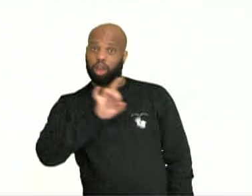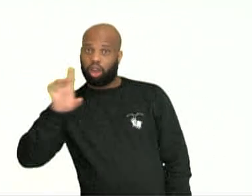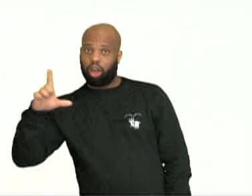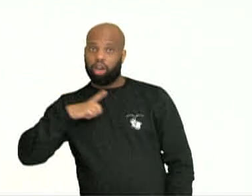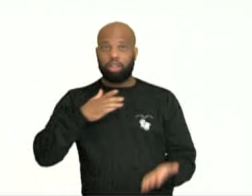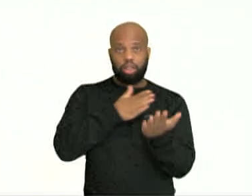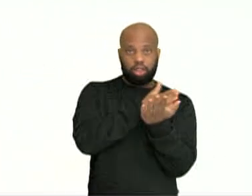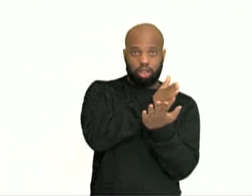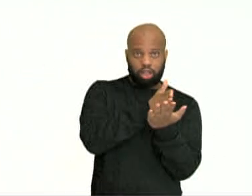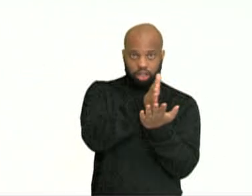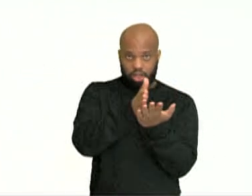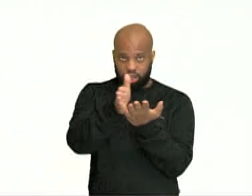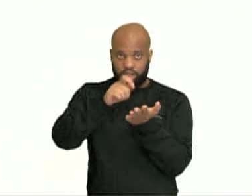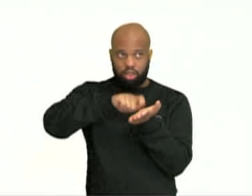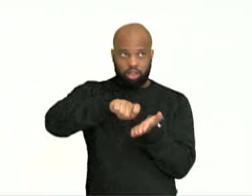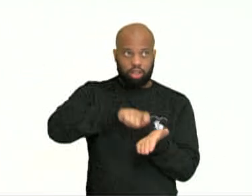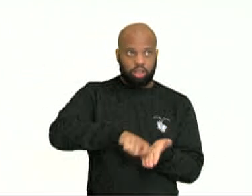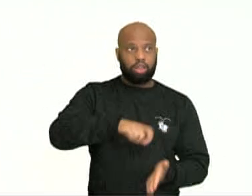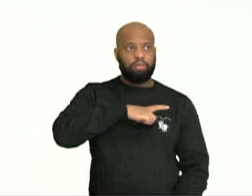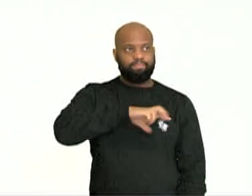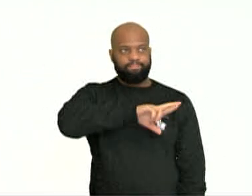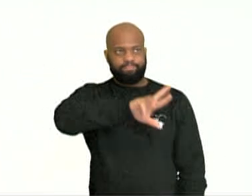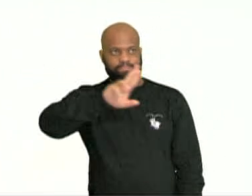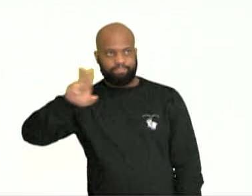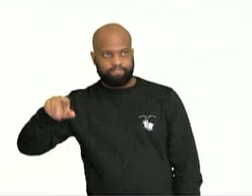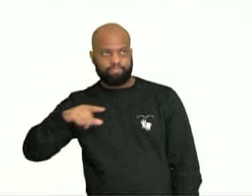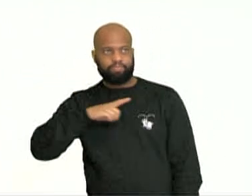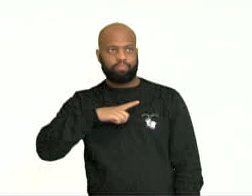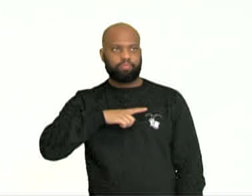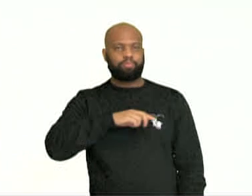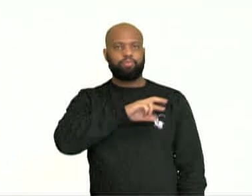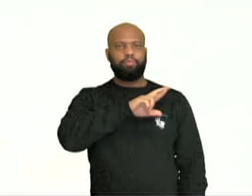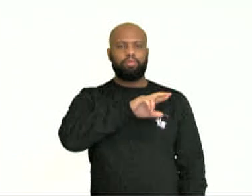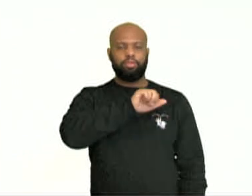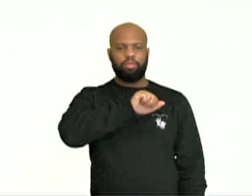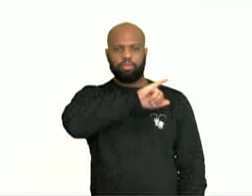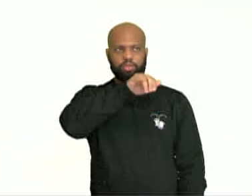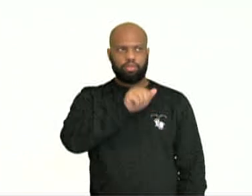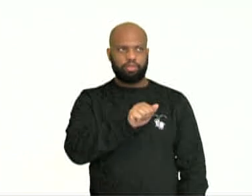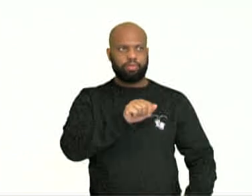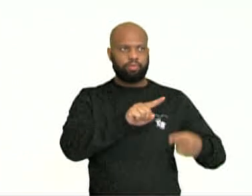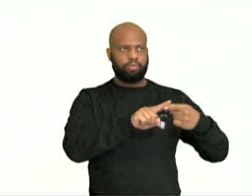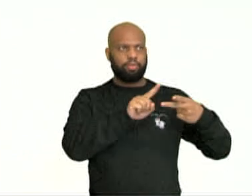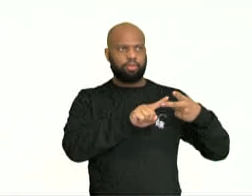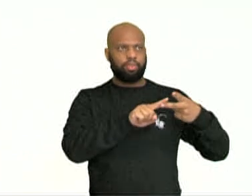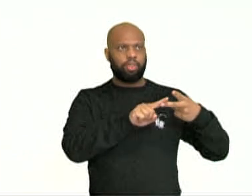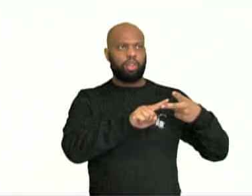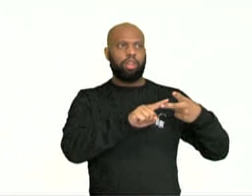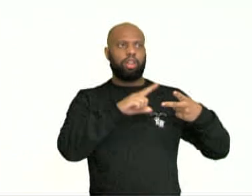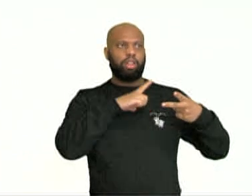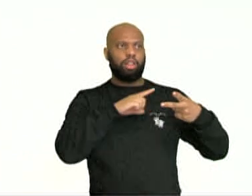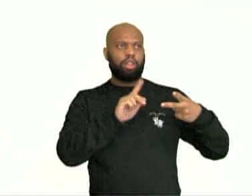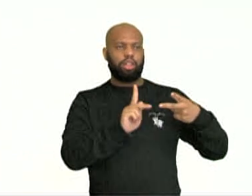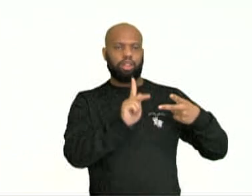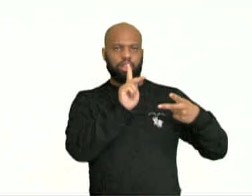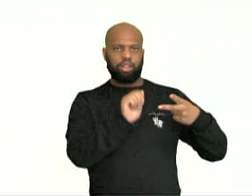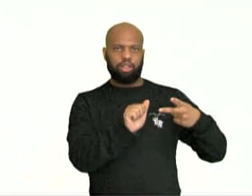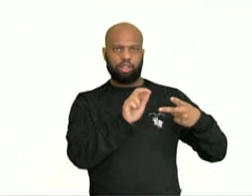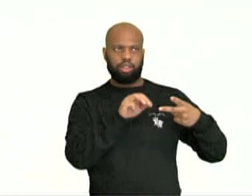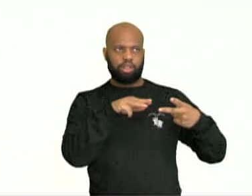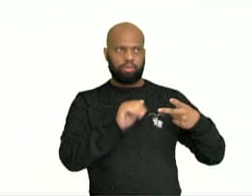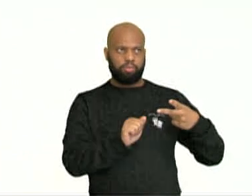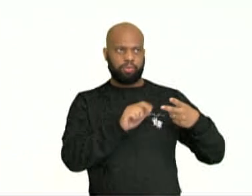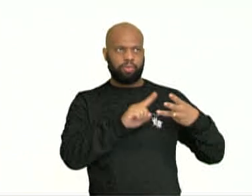vertentes descritas, então Raja, Bhakti, Karma, Dhyana, trabalha um aspecto do ser. Então nós